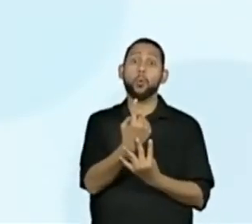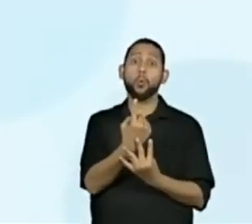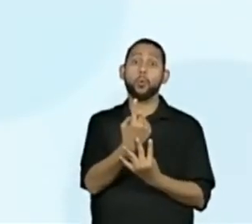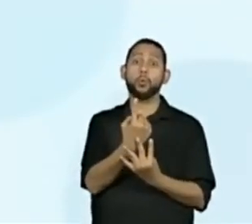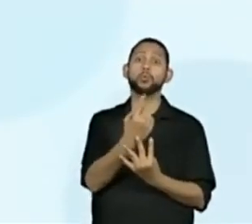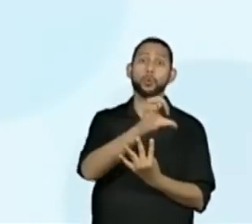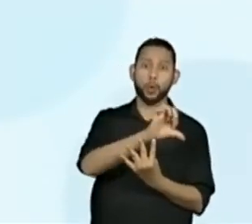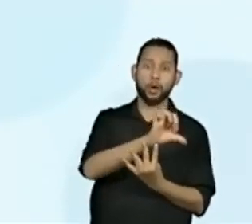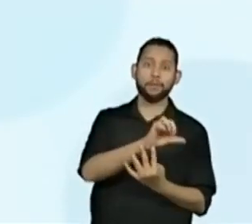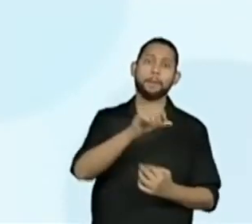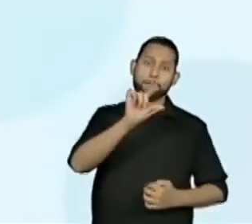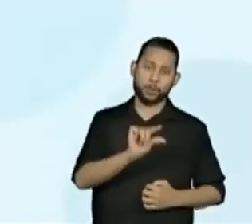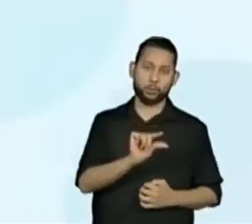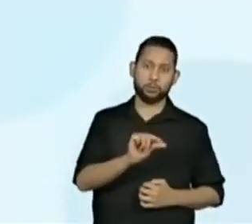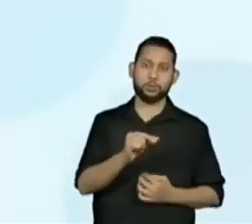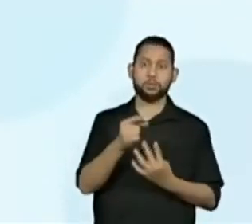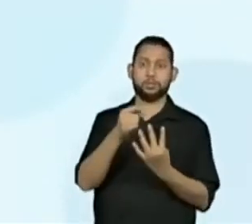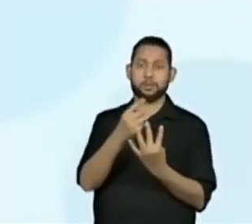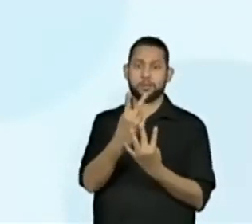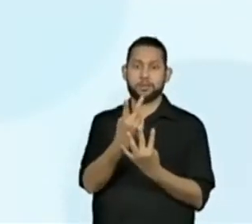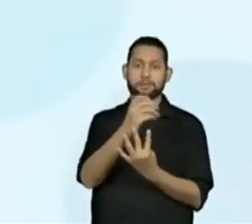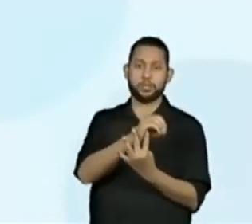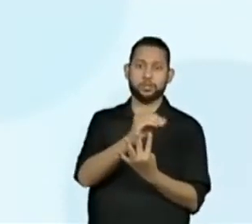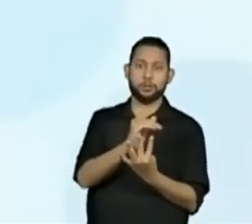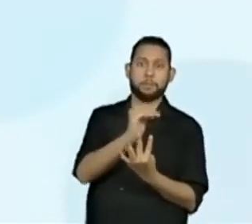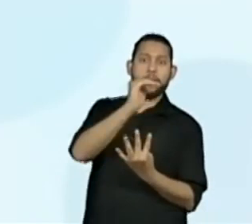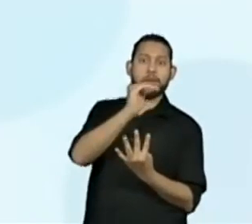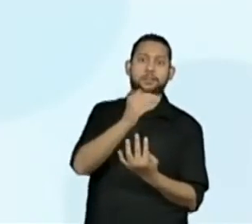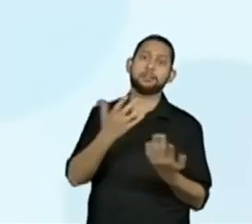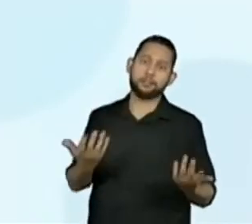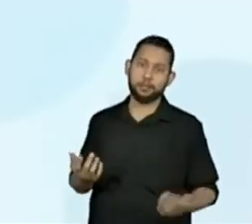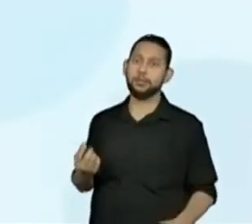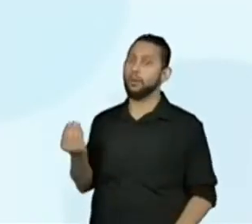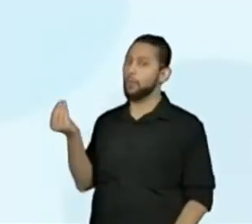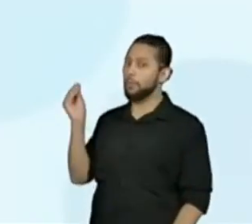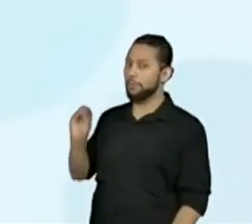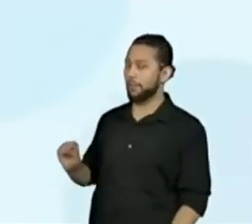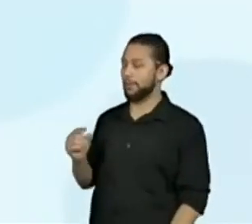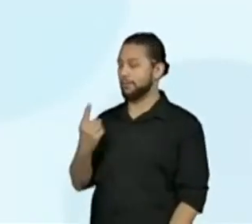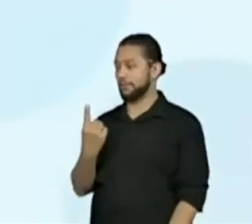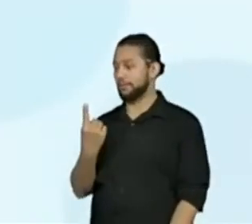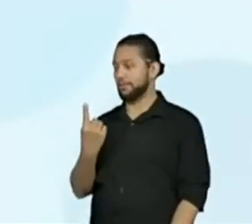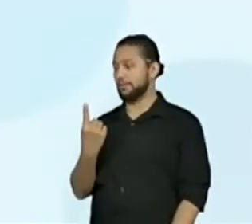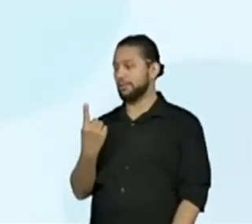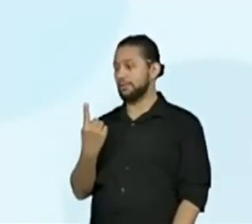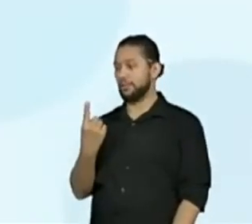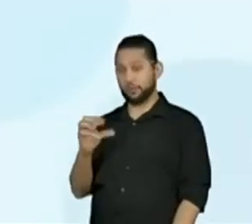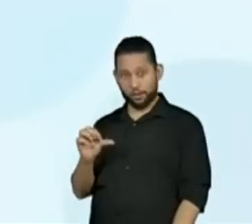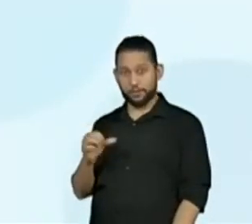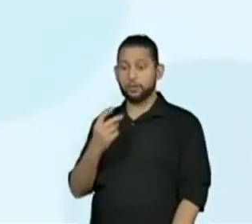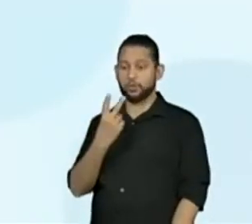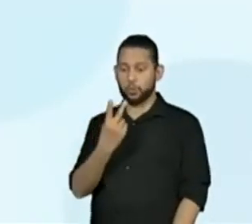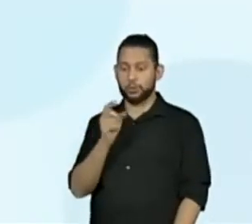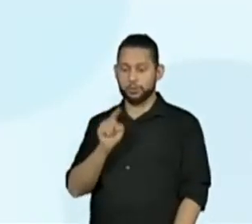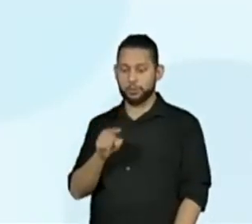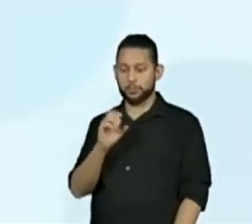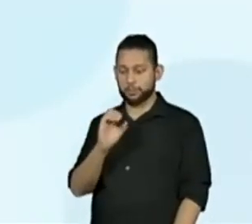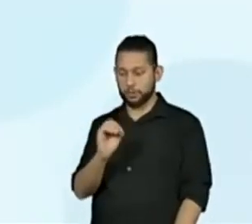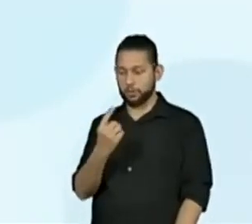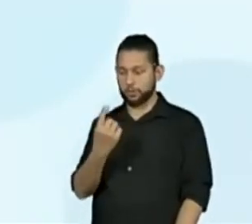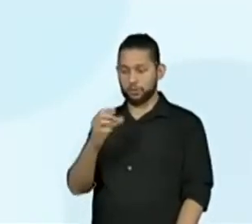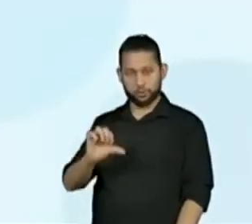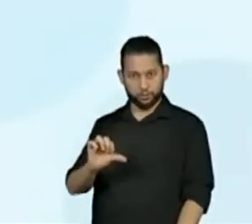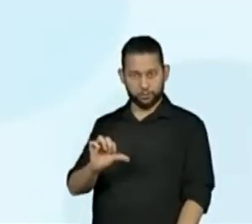que 20. Muito bem. Então, ele é o que nós vamos usar primeiro. Olha só. E, por fim, o